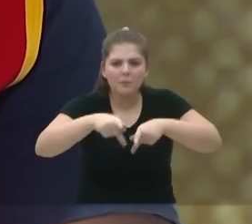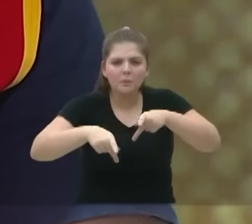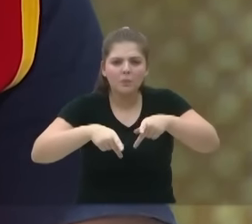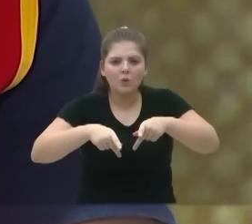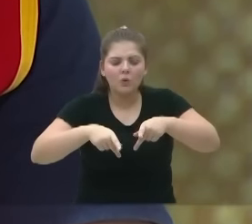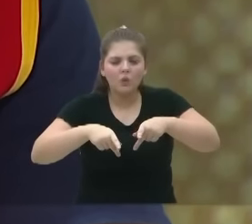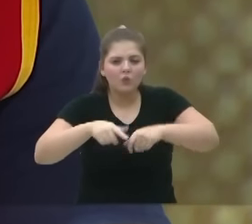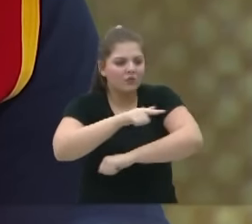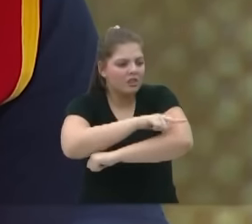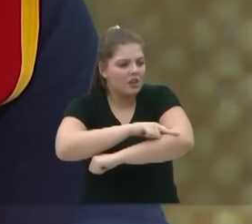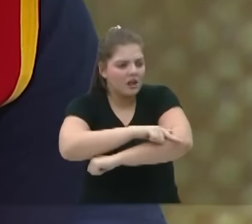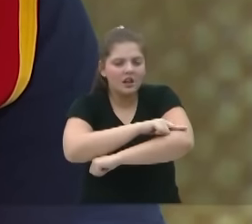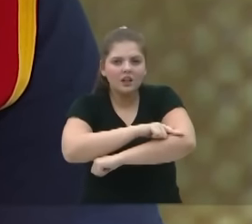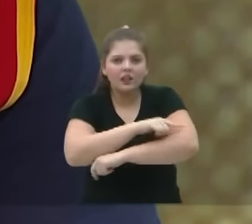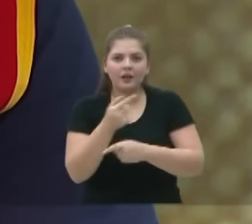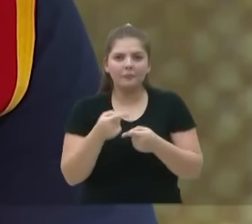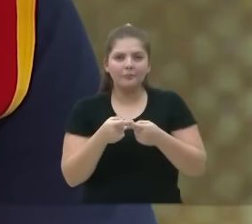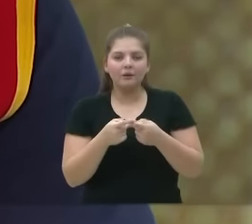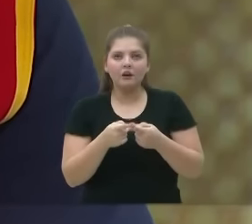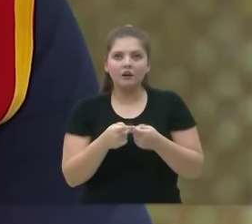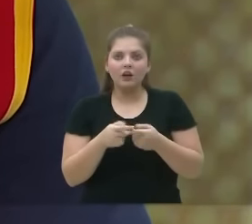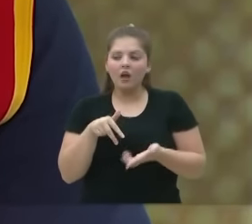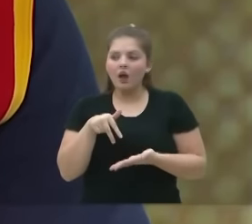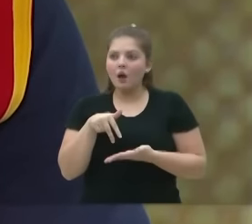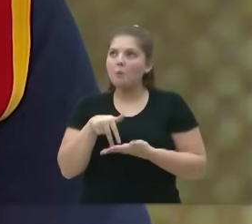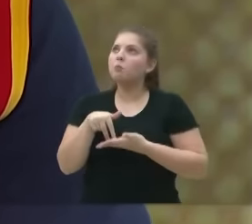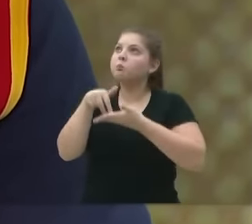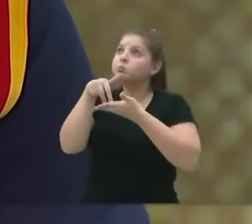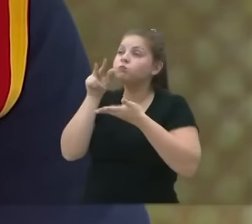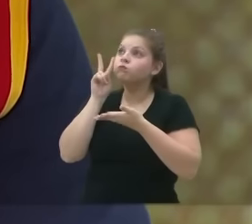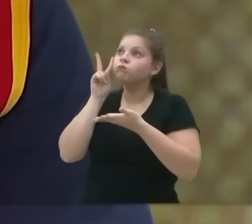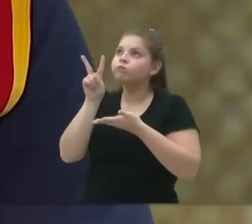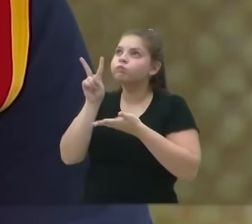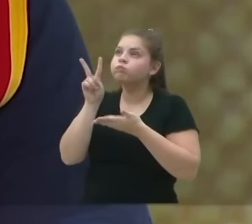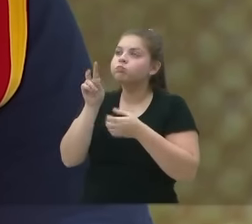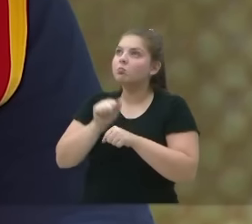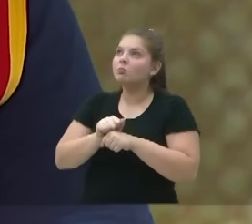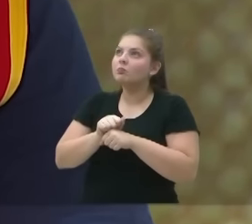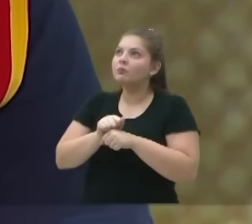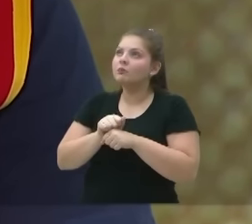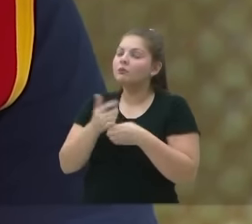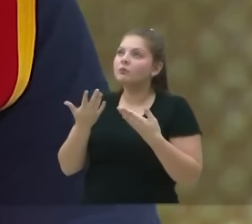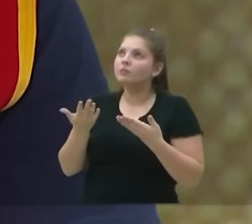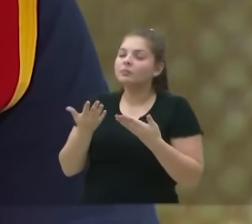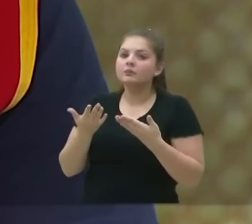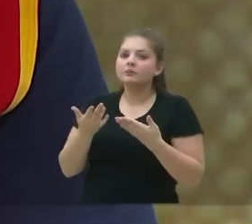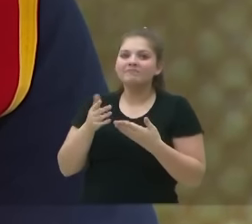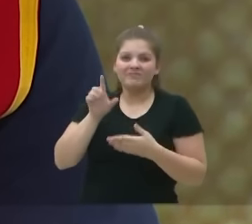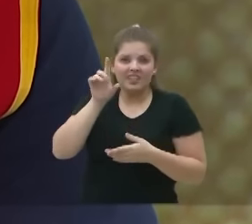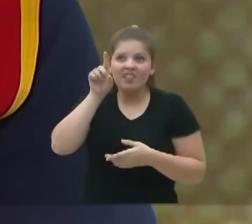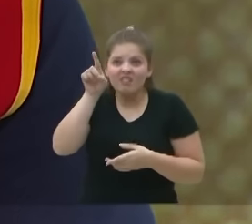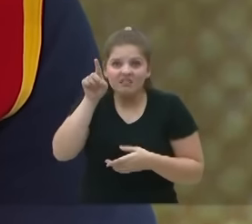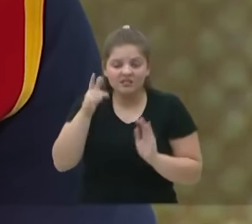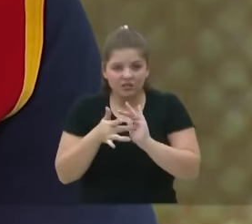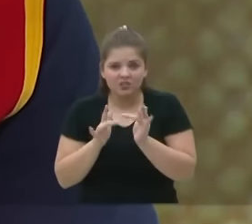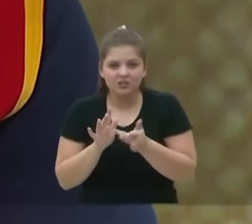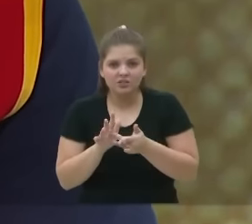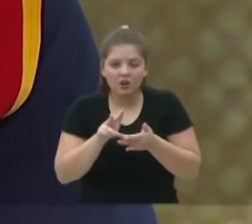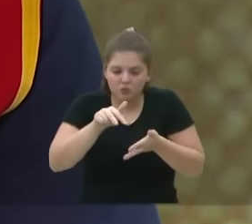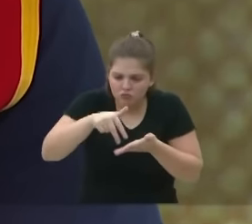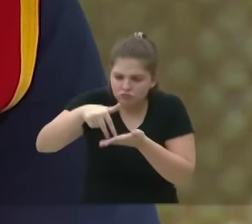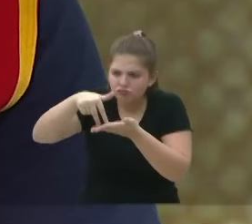por que ficais aqui parados olhando para o céu? Este Jesus que vos foi levado para